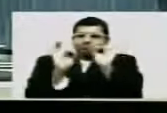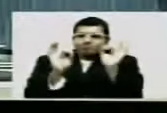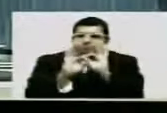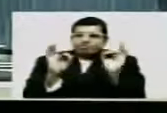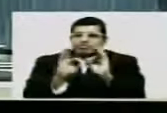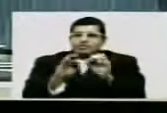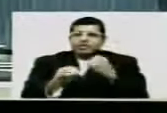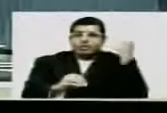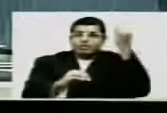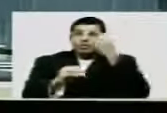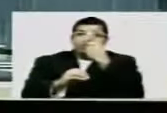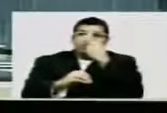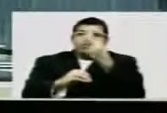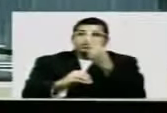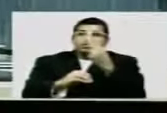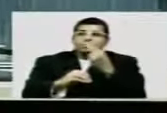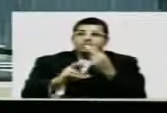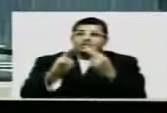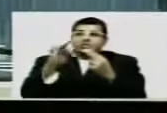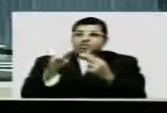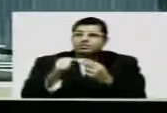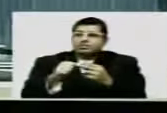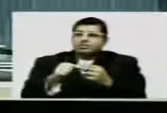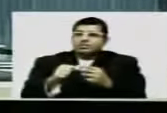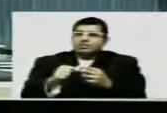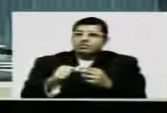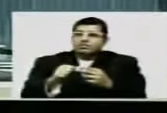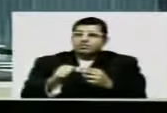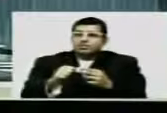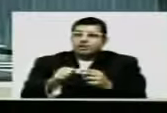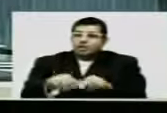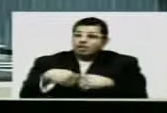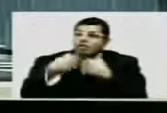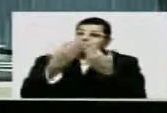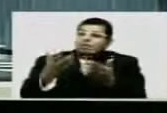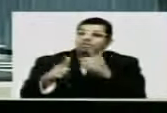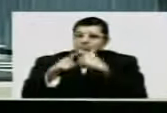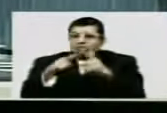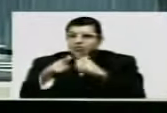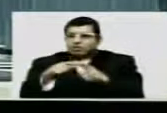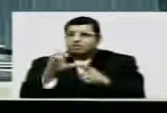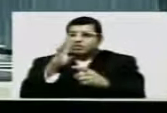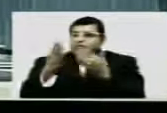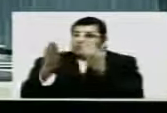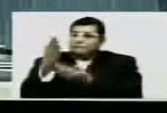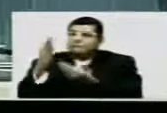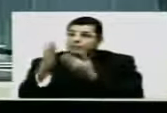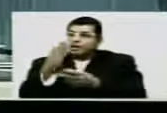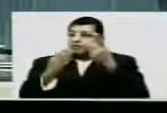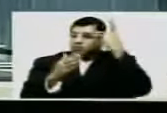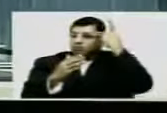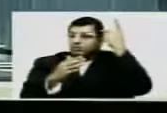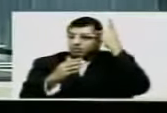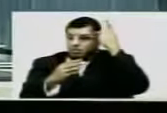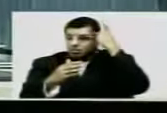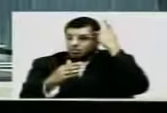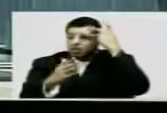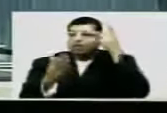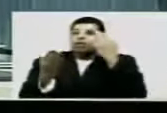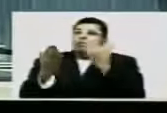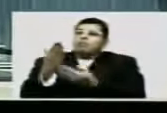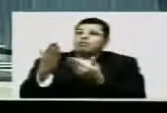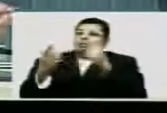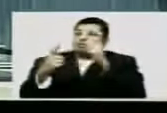simples. É algo muito parecido com os royalties. Os royalties, qual é o problema? Só perde São Paulo, Rio de Janeiro e